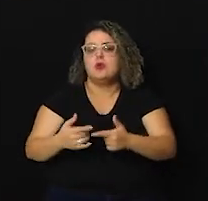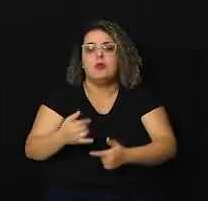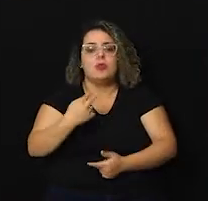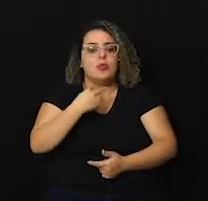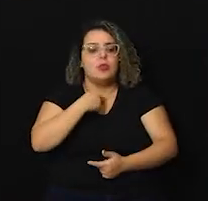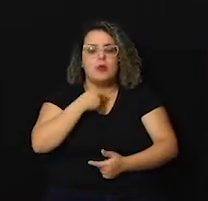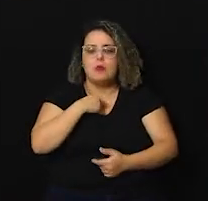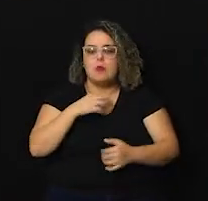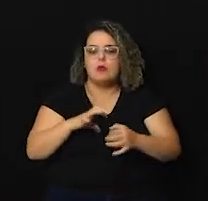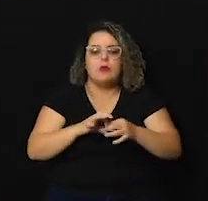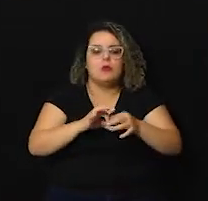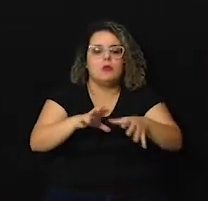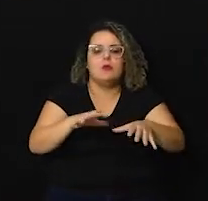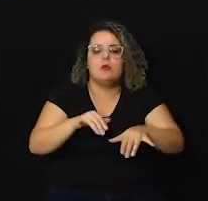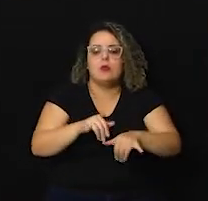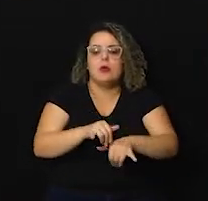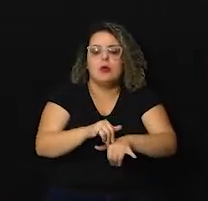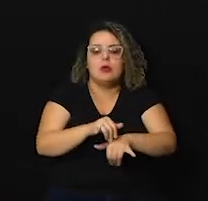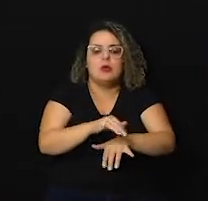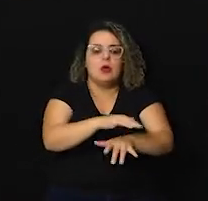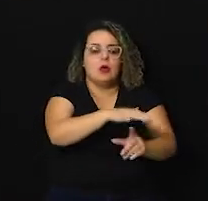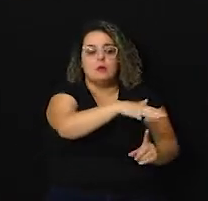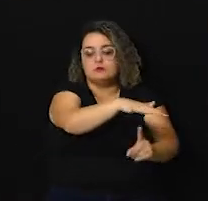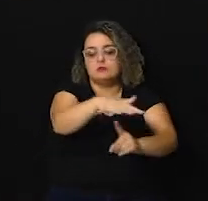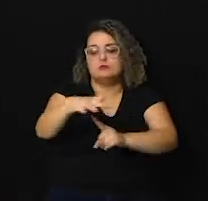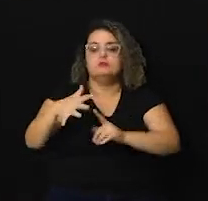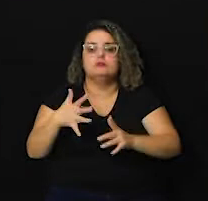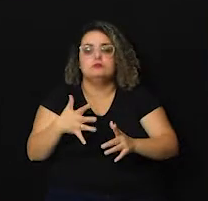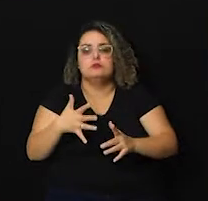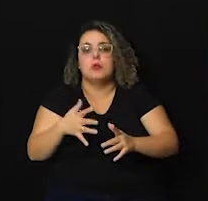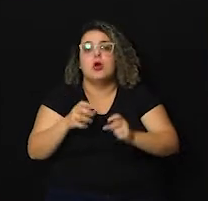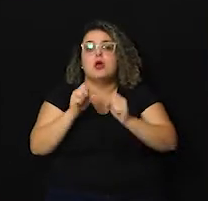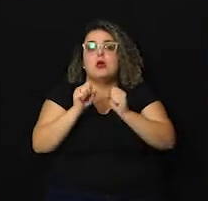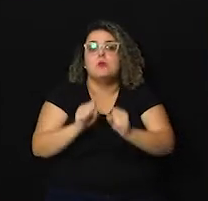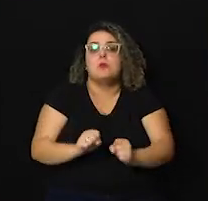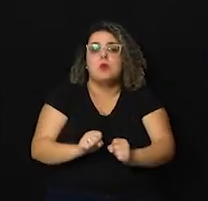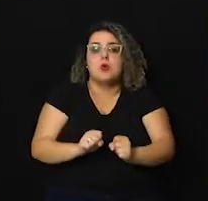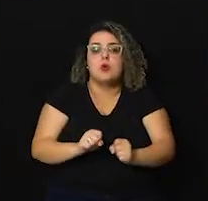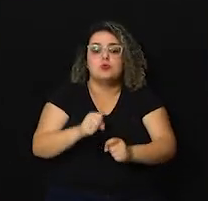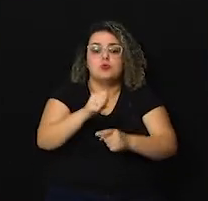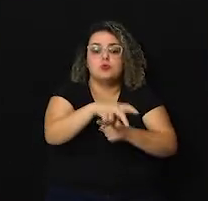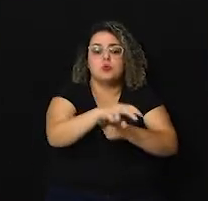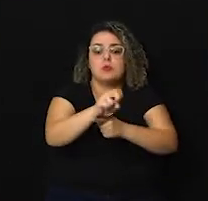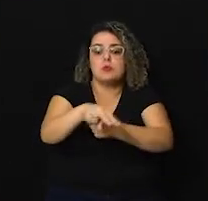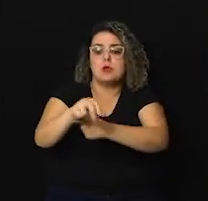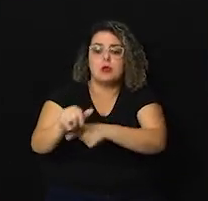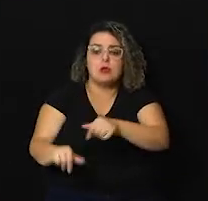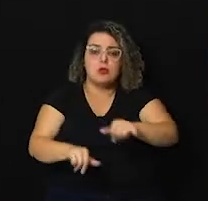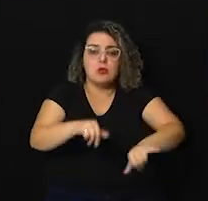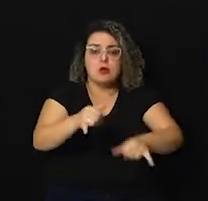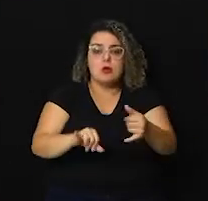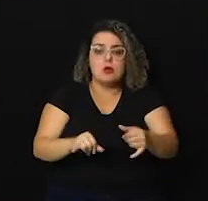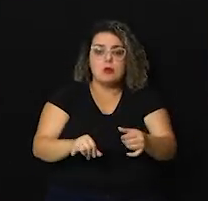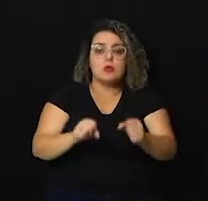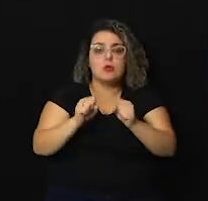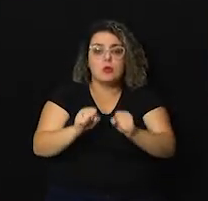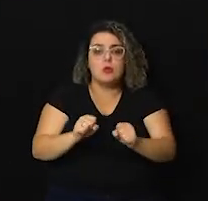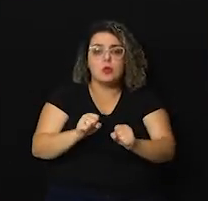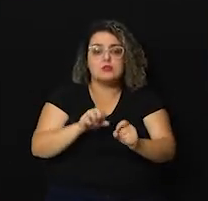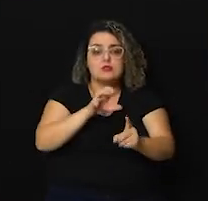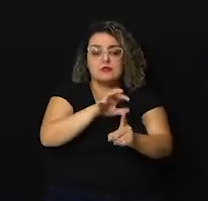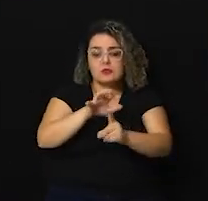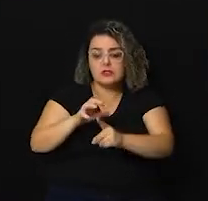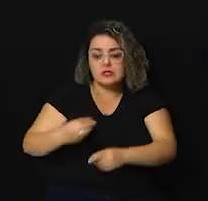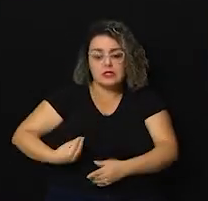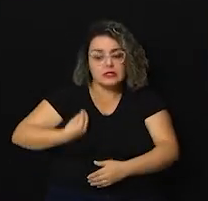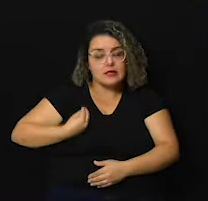possam eventualmente causar, que haja possibilidade de causar doenças nas pessoas. Ou seja, não é nem a que cause